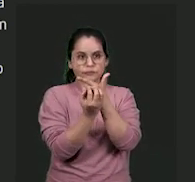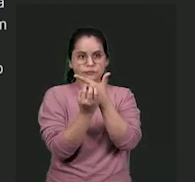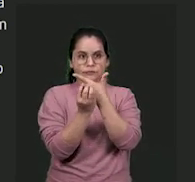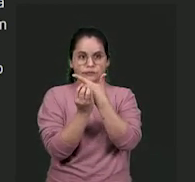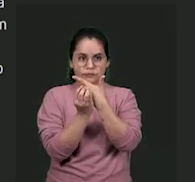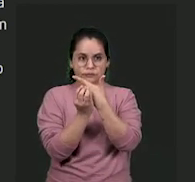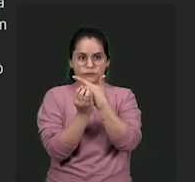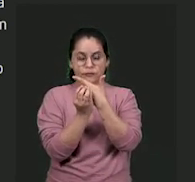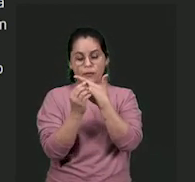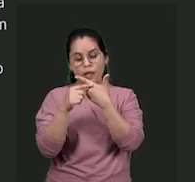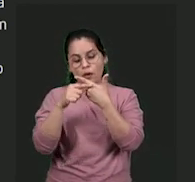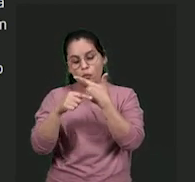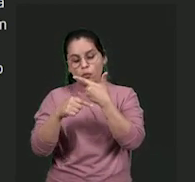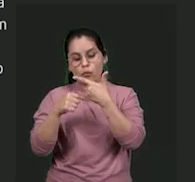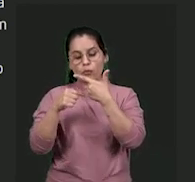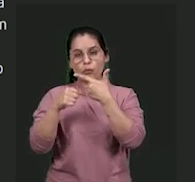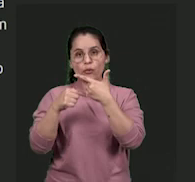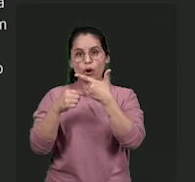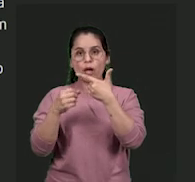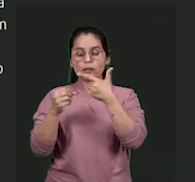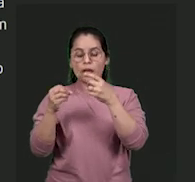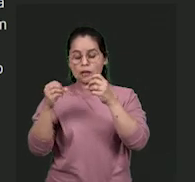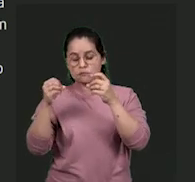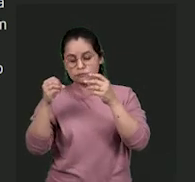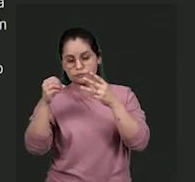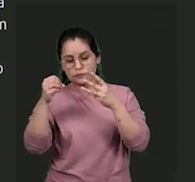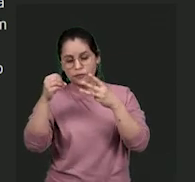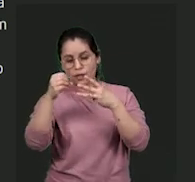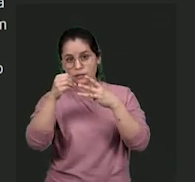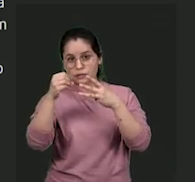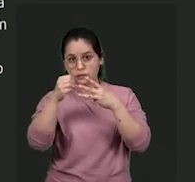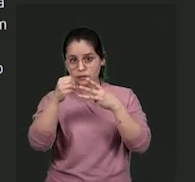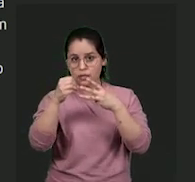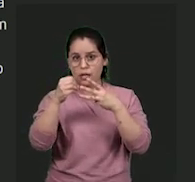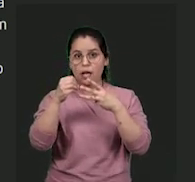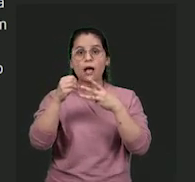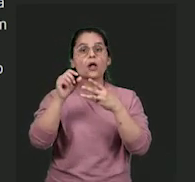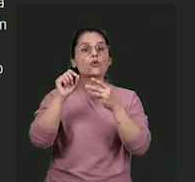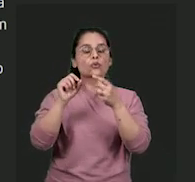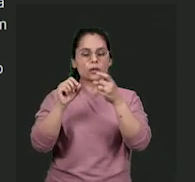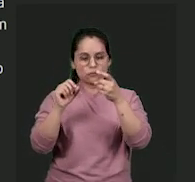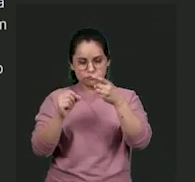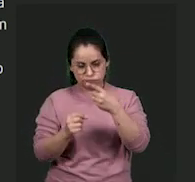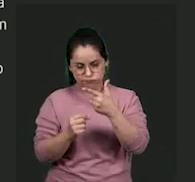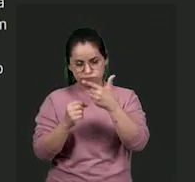Os testículos produzem as células reprodutoras masculinas, chamadas de